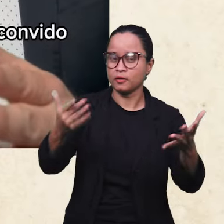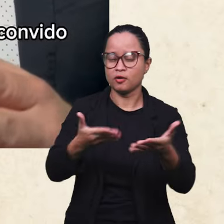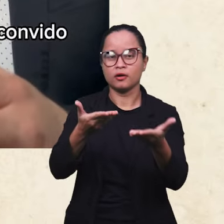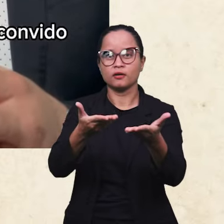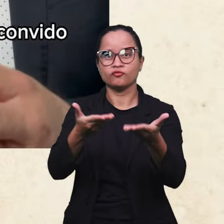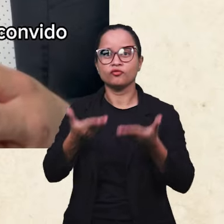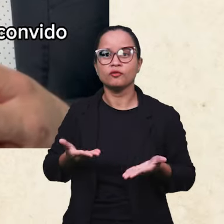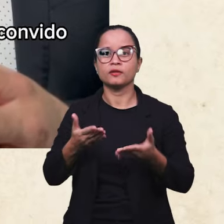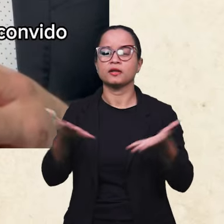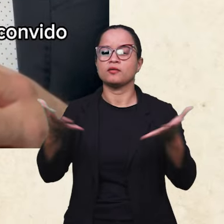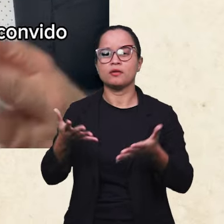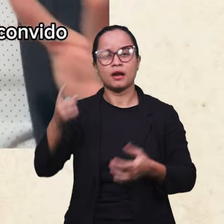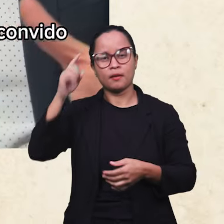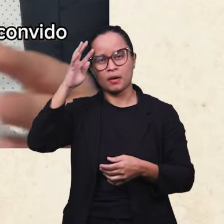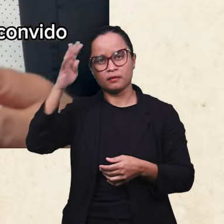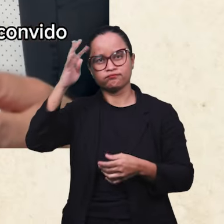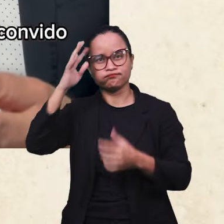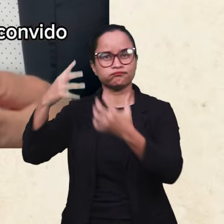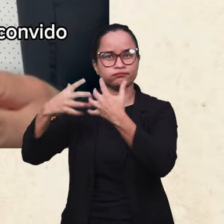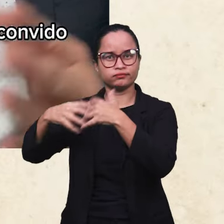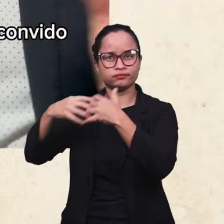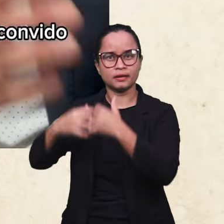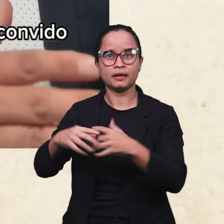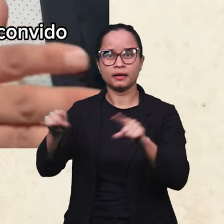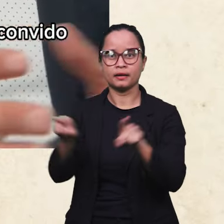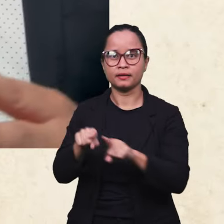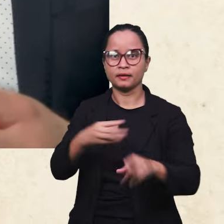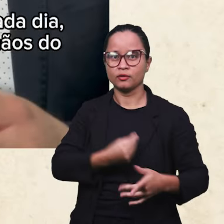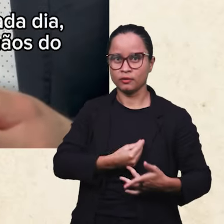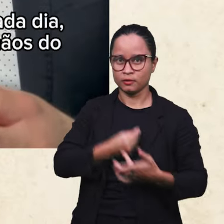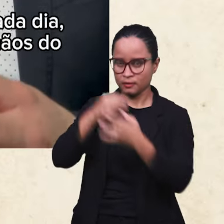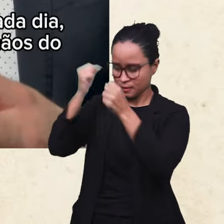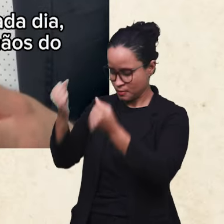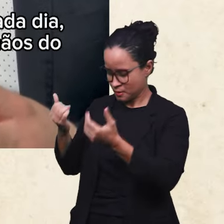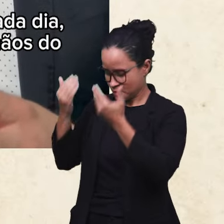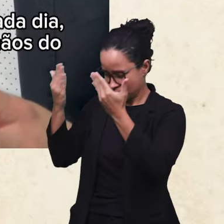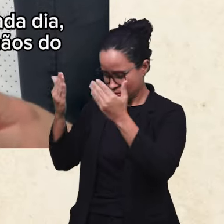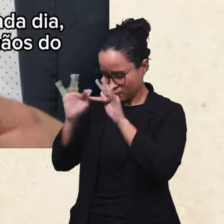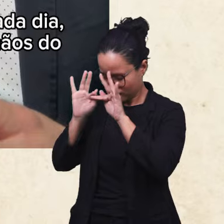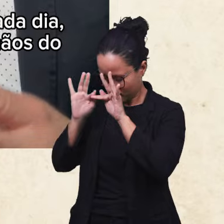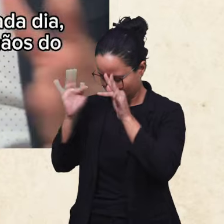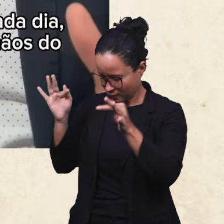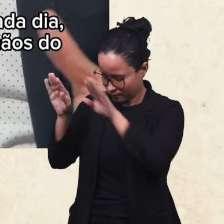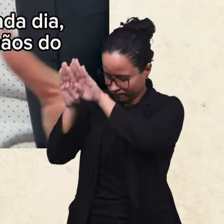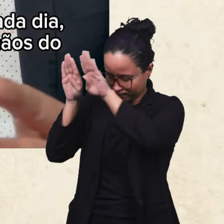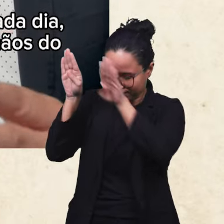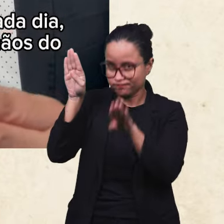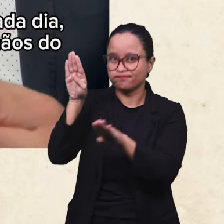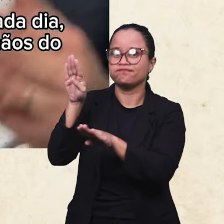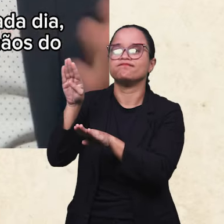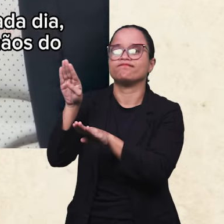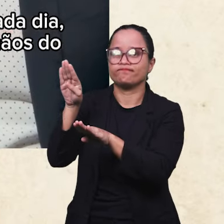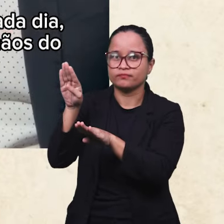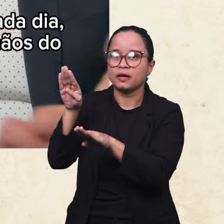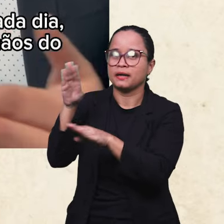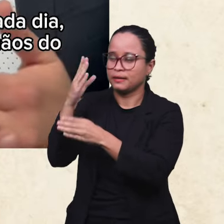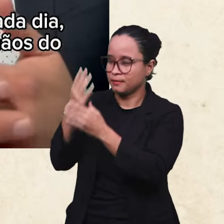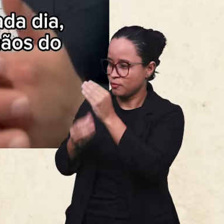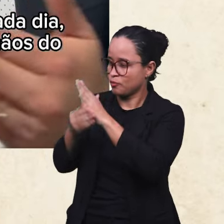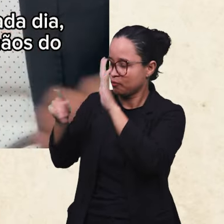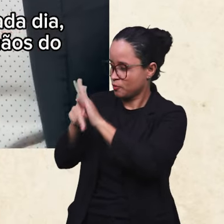Joven, en esta hora te invito a reflexionar y poder presentarte cada día con